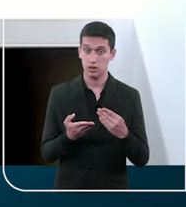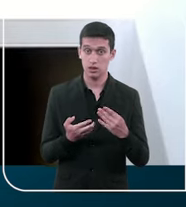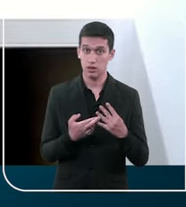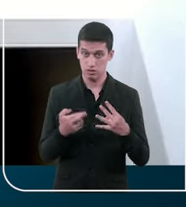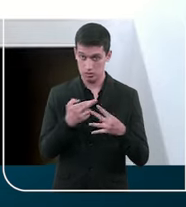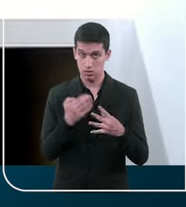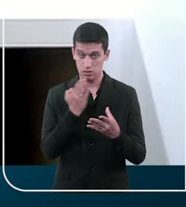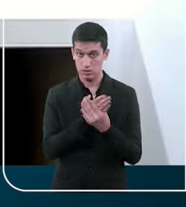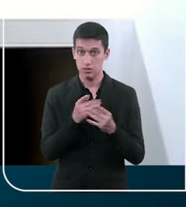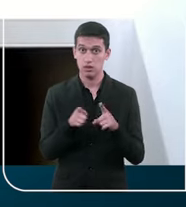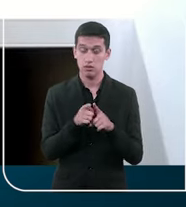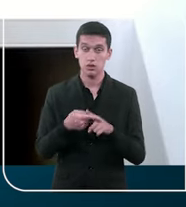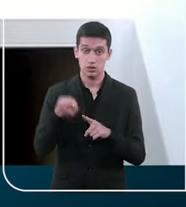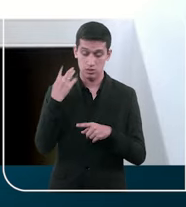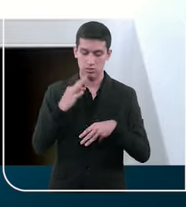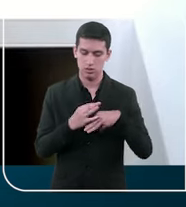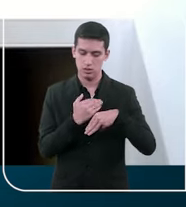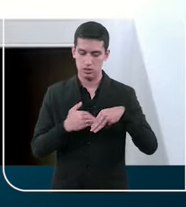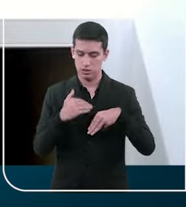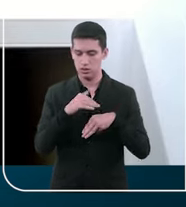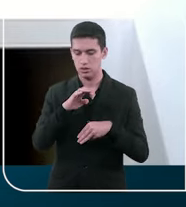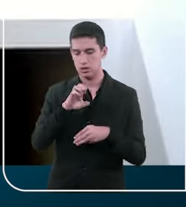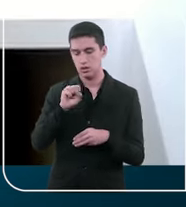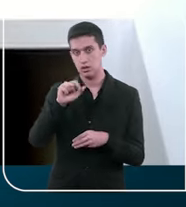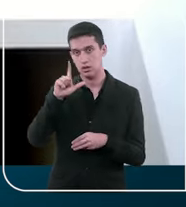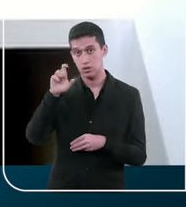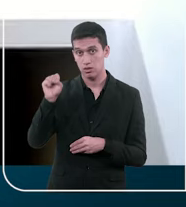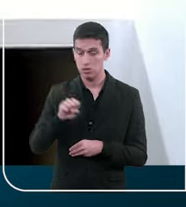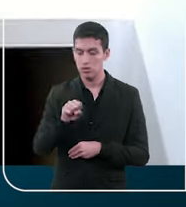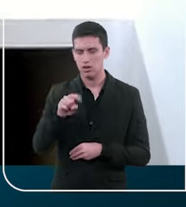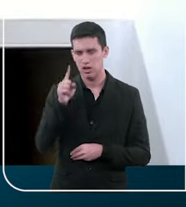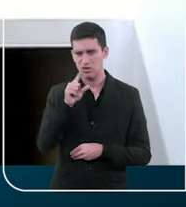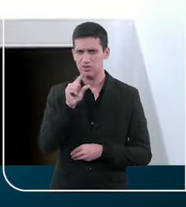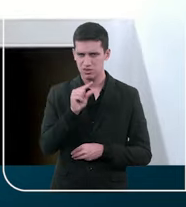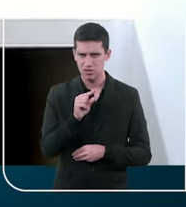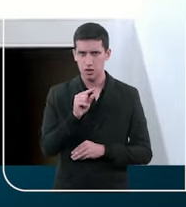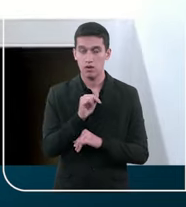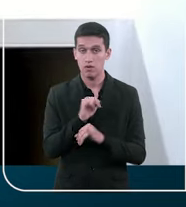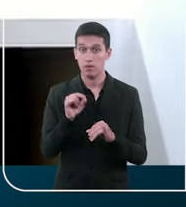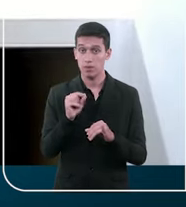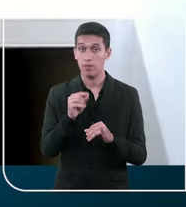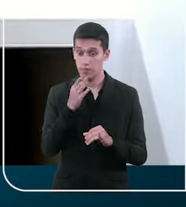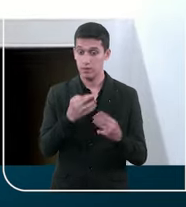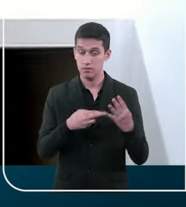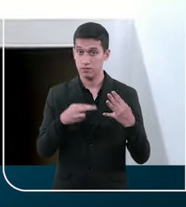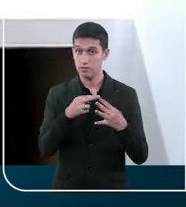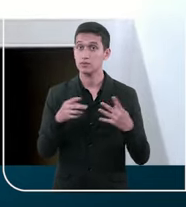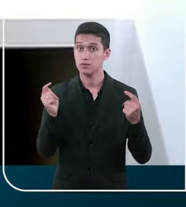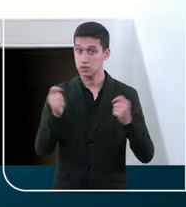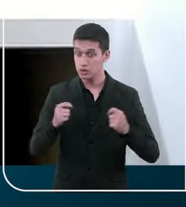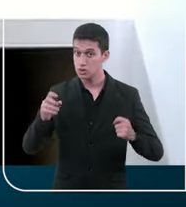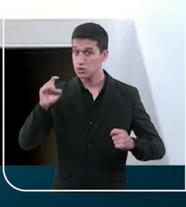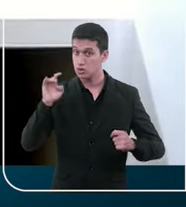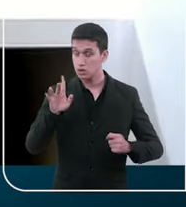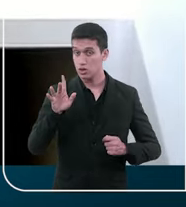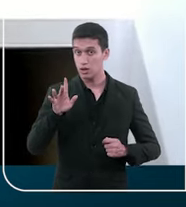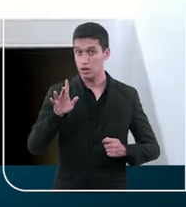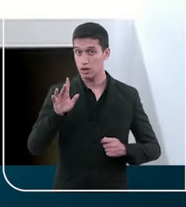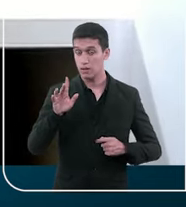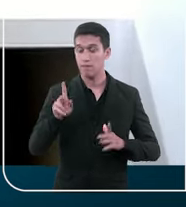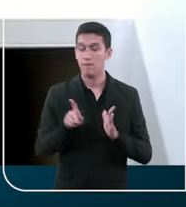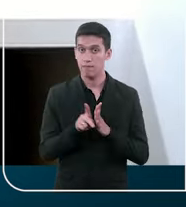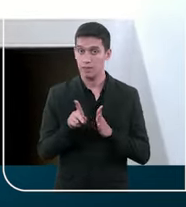recurso. Havia uma posição do ministro Celso de Mello, que é bastante minoritária, no sentido de que esse recurso ele seria